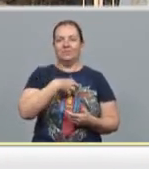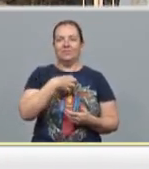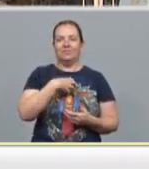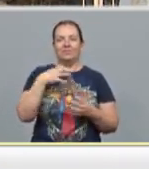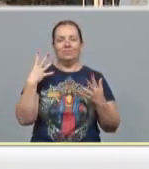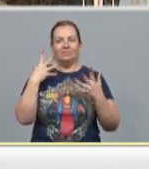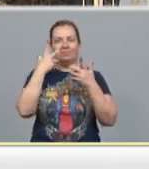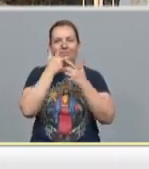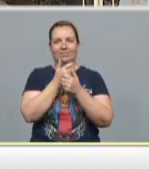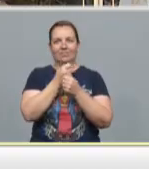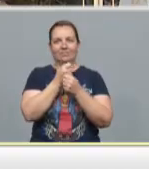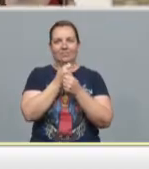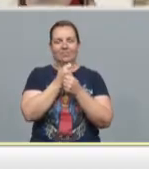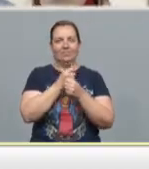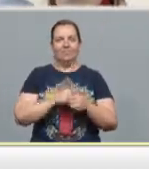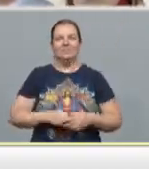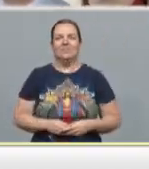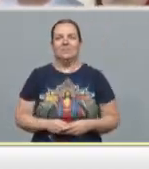muito lindo.